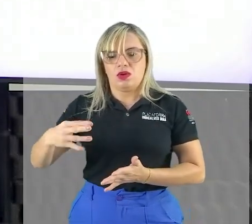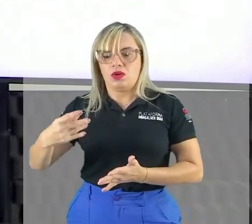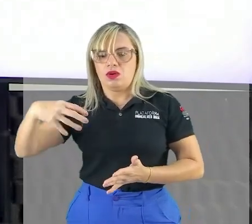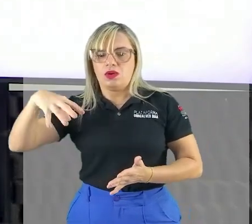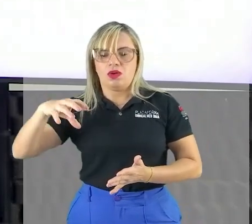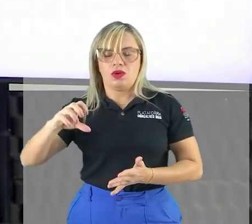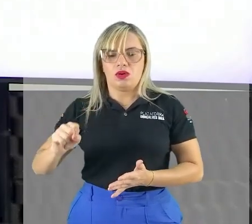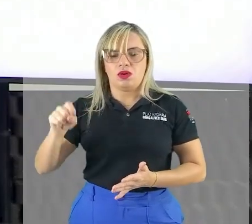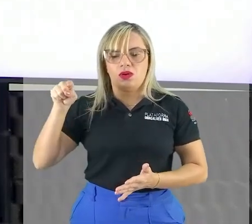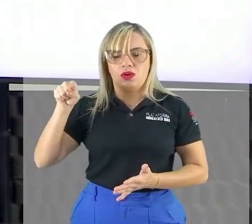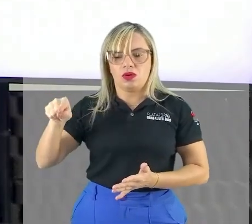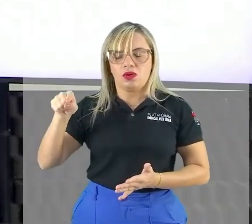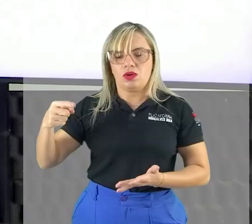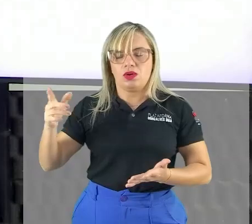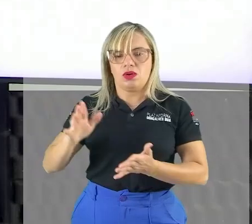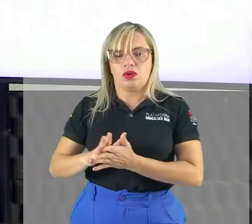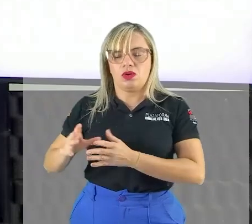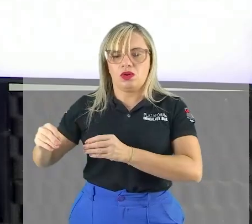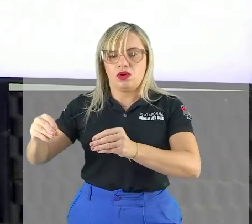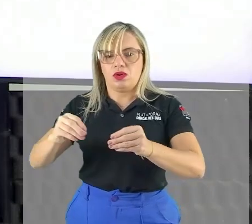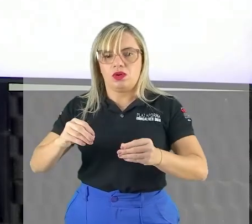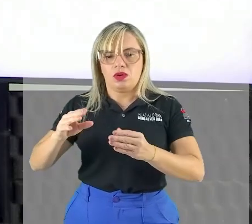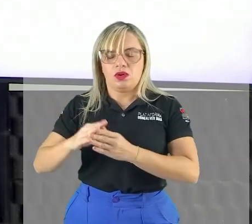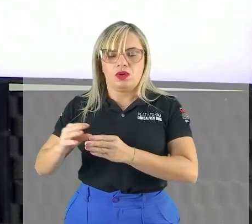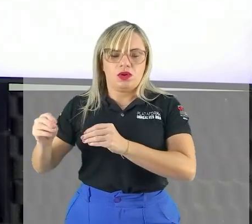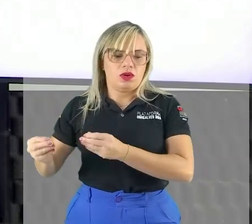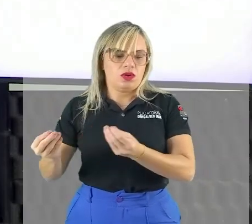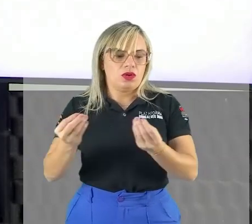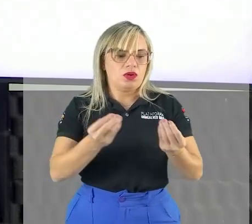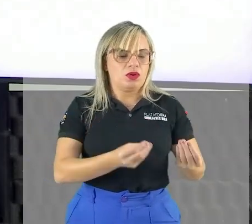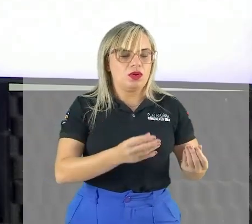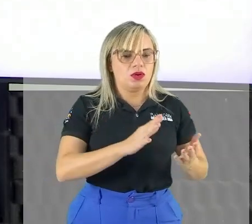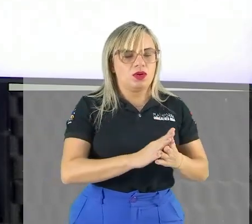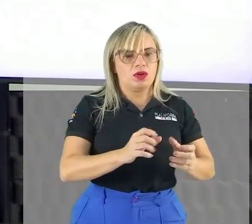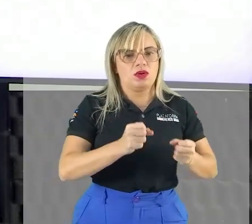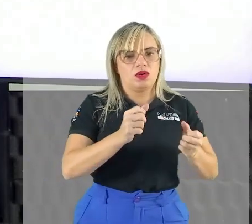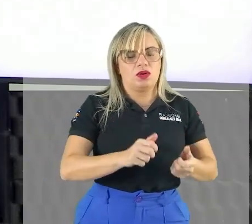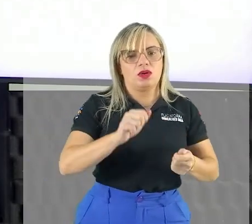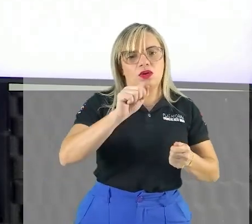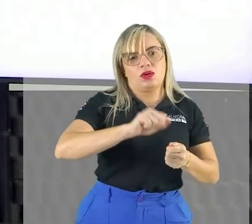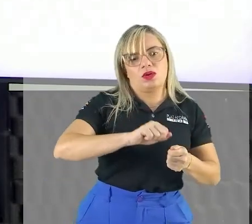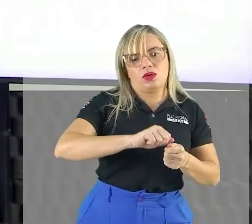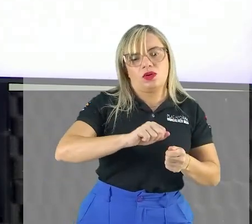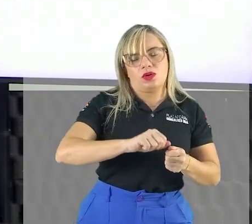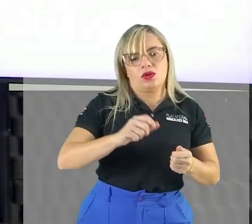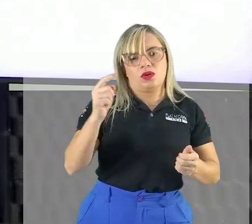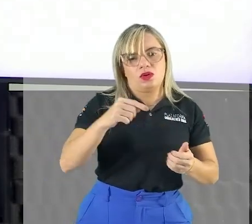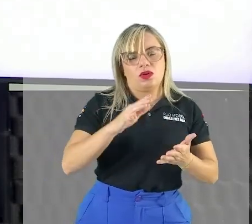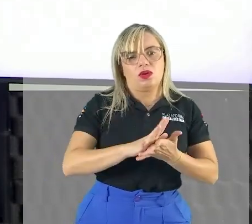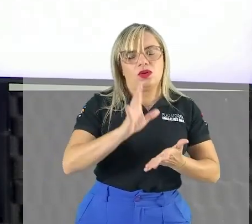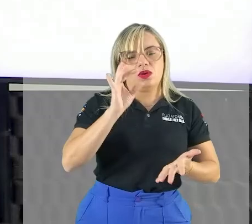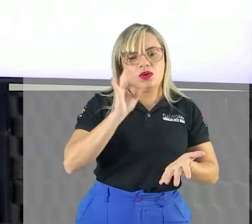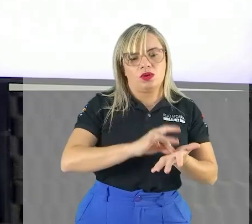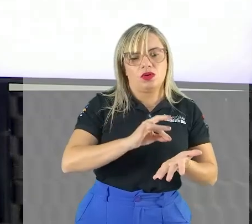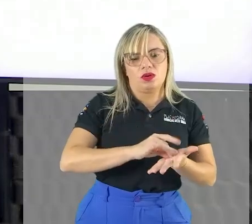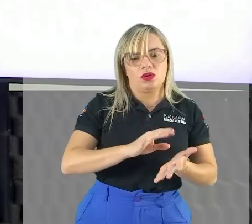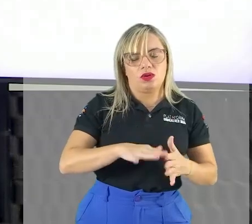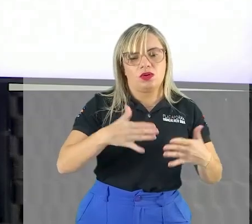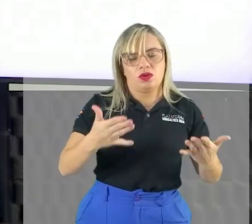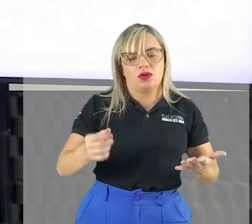vai estar demandando terras para esse vassalo, para que ele possa produzir, para que ele possa, de fato, trazer